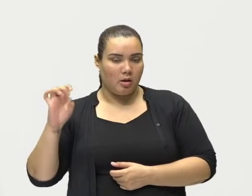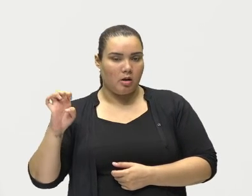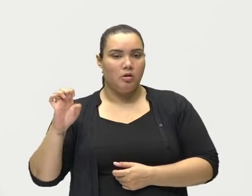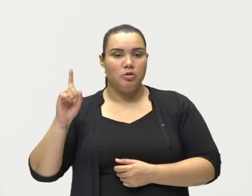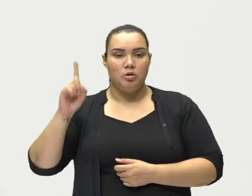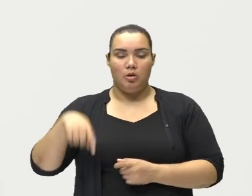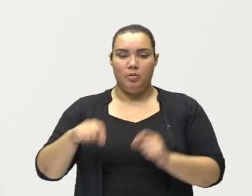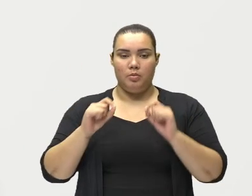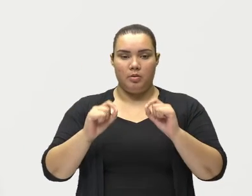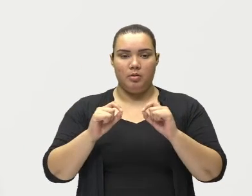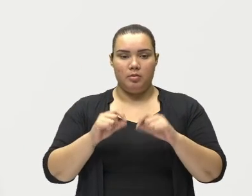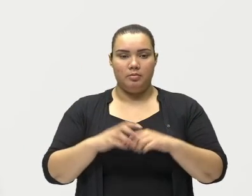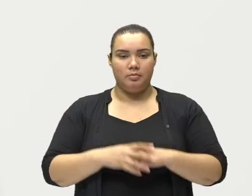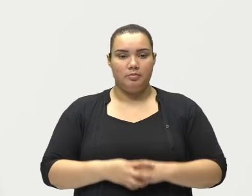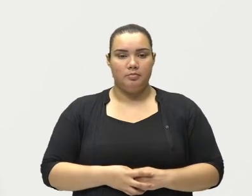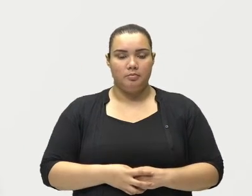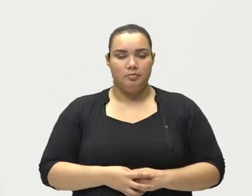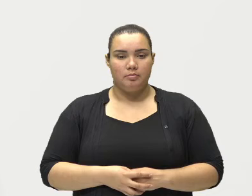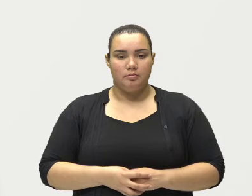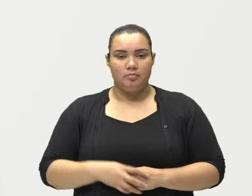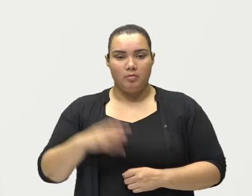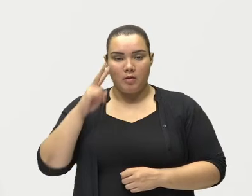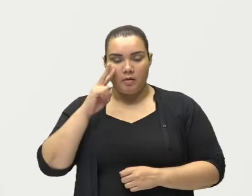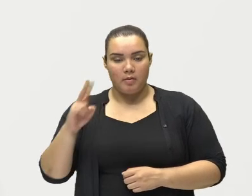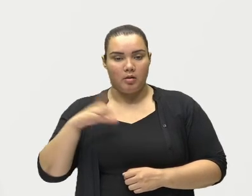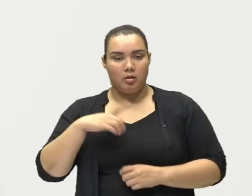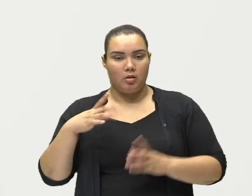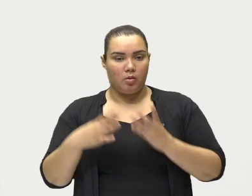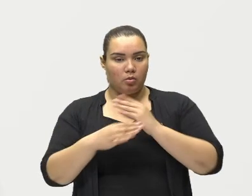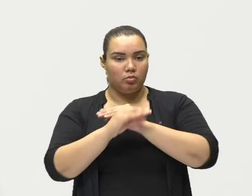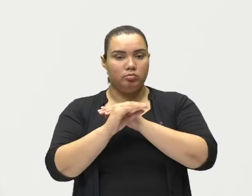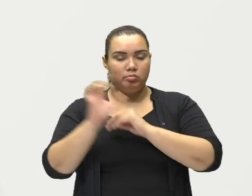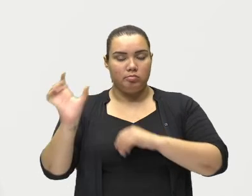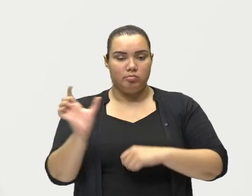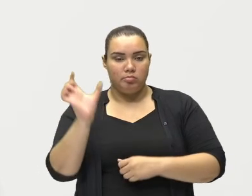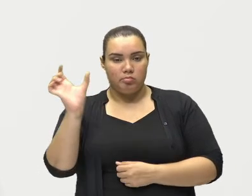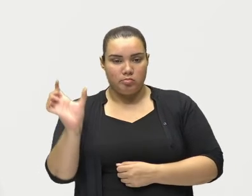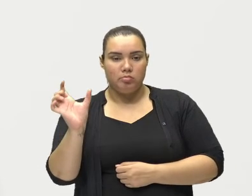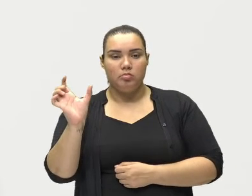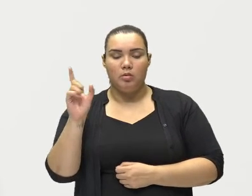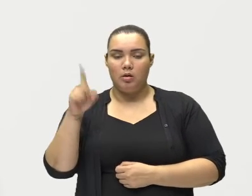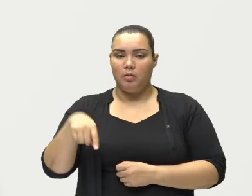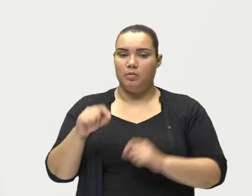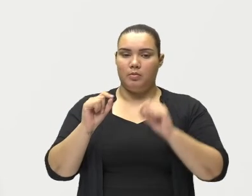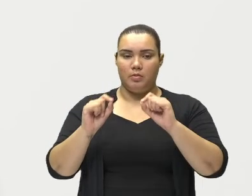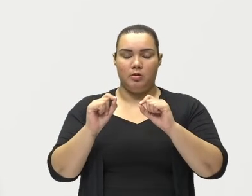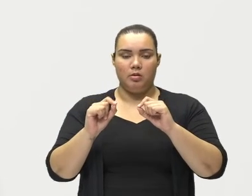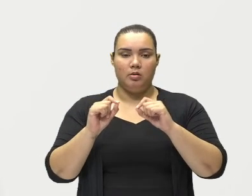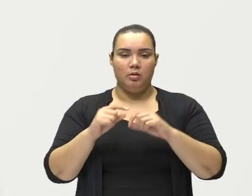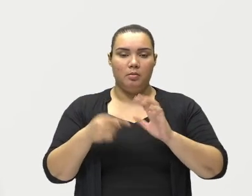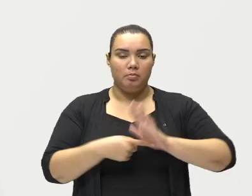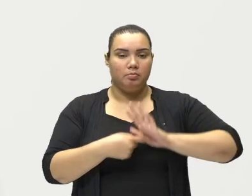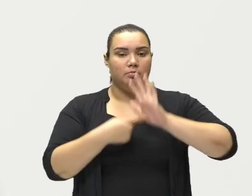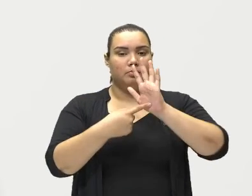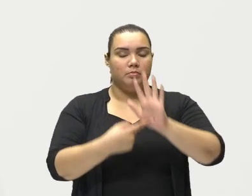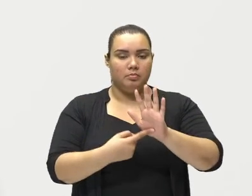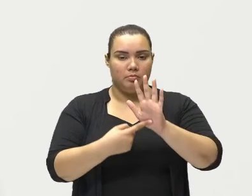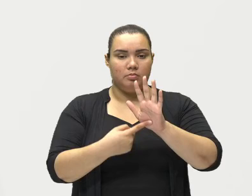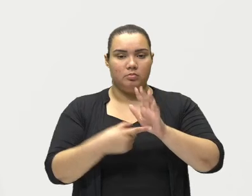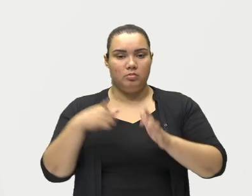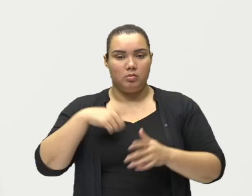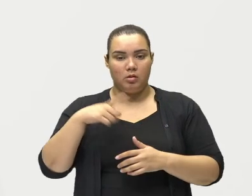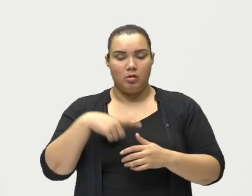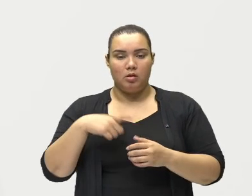oração. Olha só aqui. A conjunção, né, indicando que temos aqui